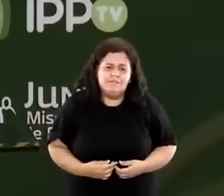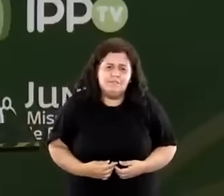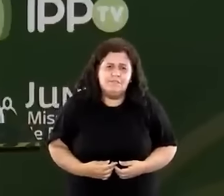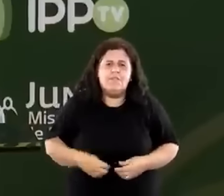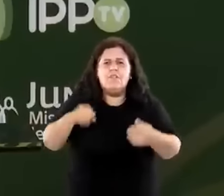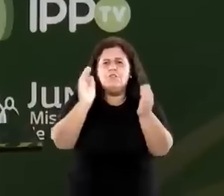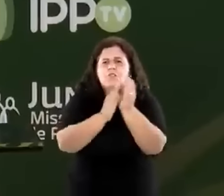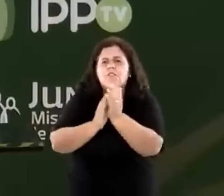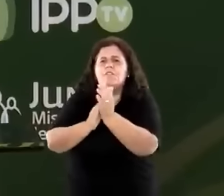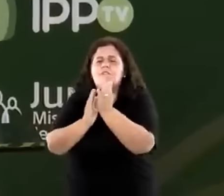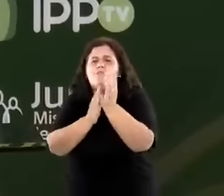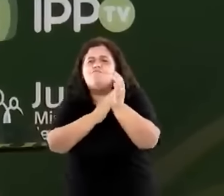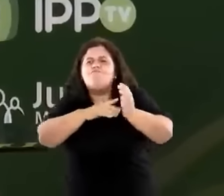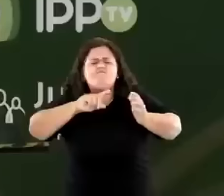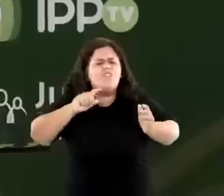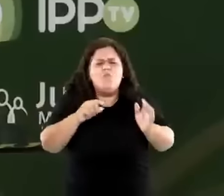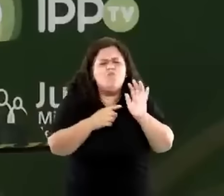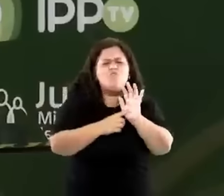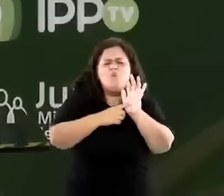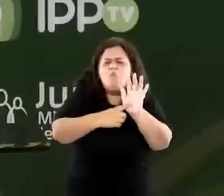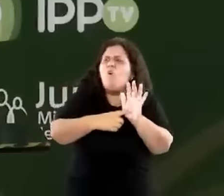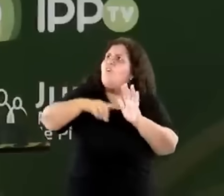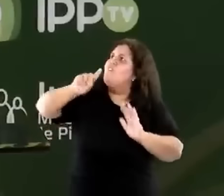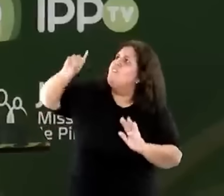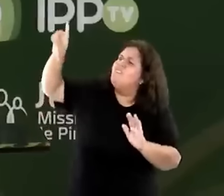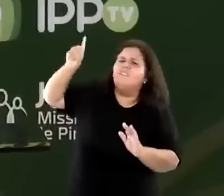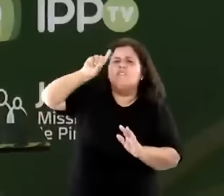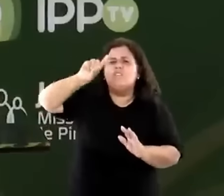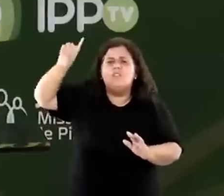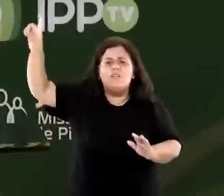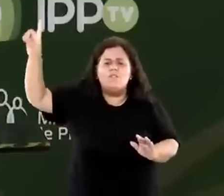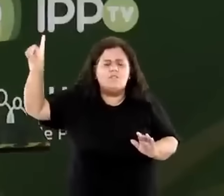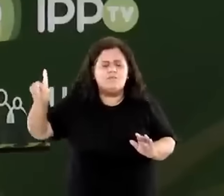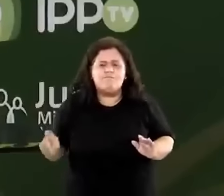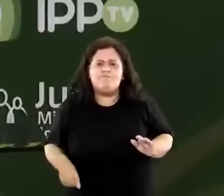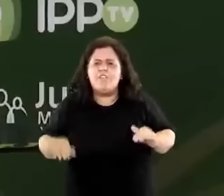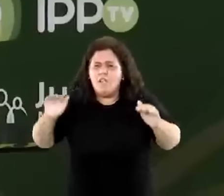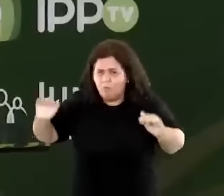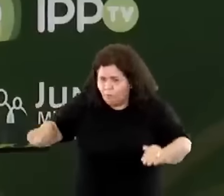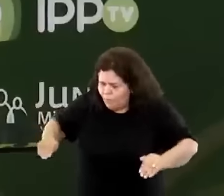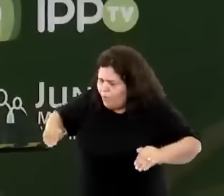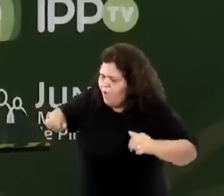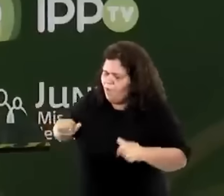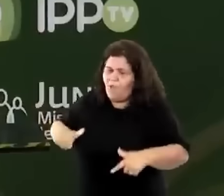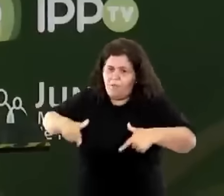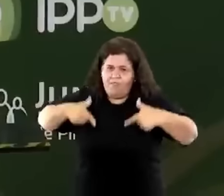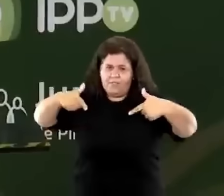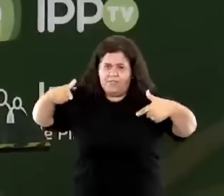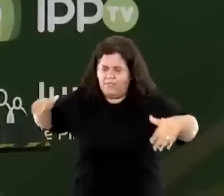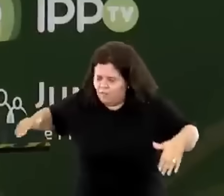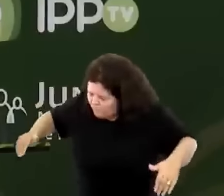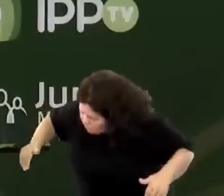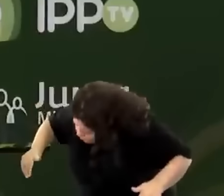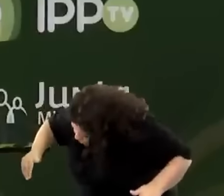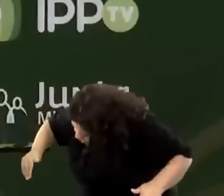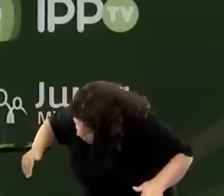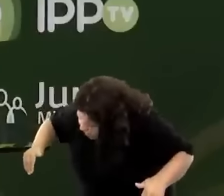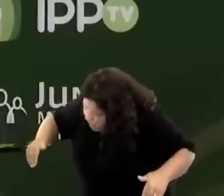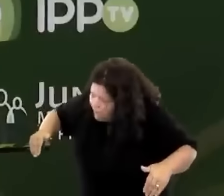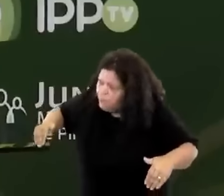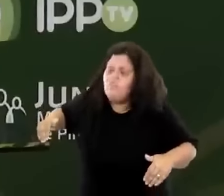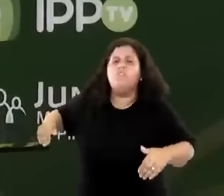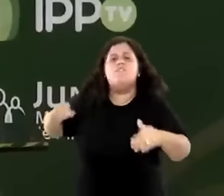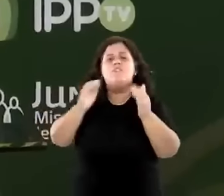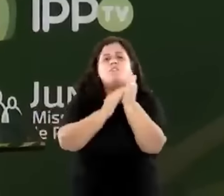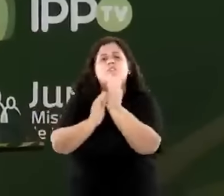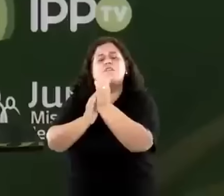da adoração não apenas com objeto da adoração que é Deus não apenas com os atos da adoração que é prostrar e depositar as coroas Mas vem agora as palavras de adoração no